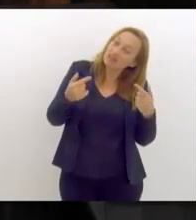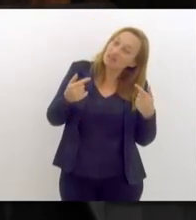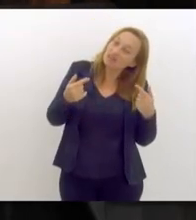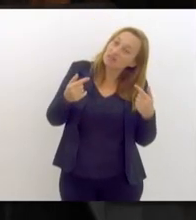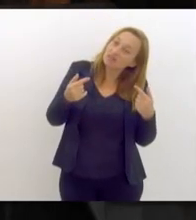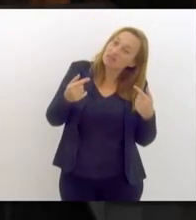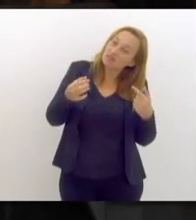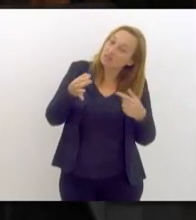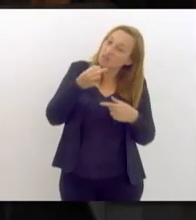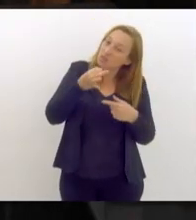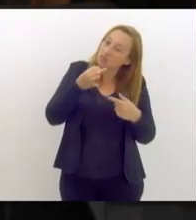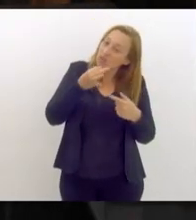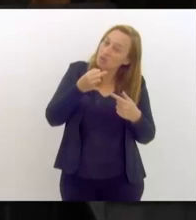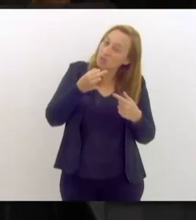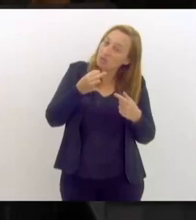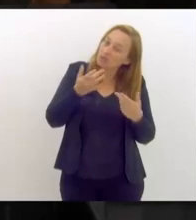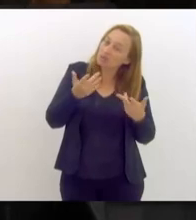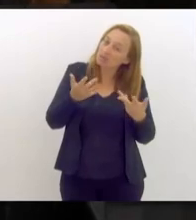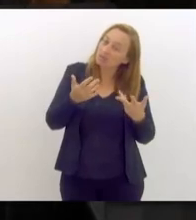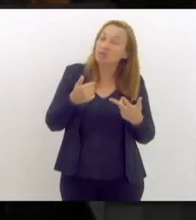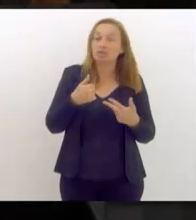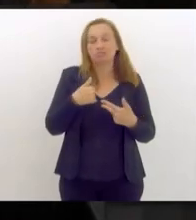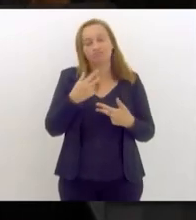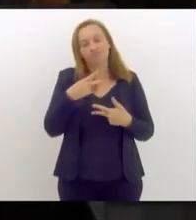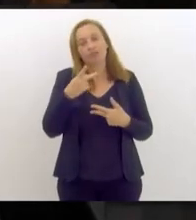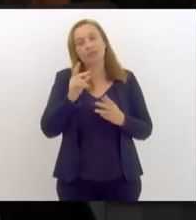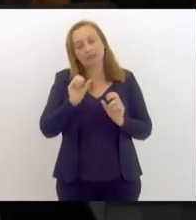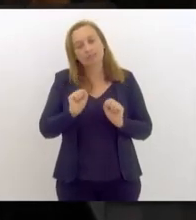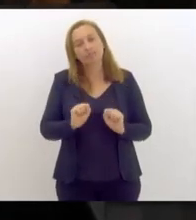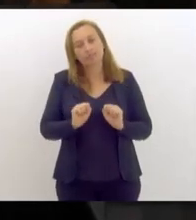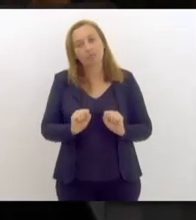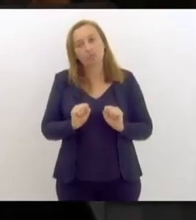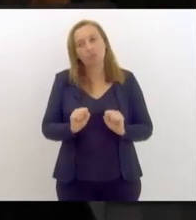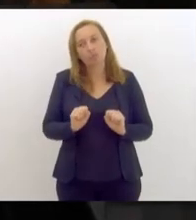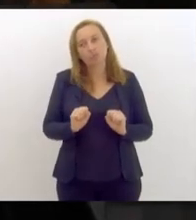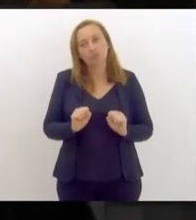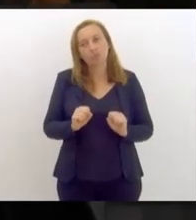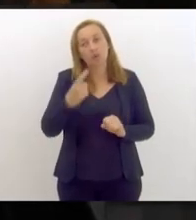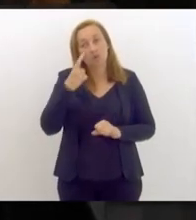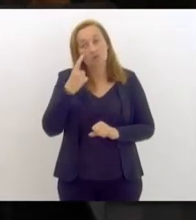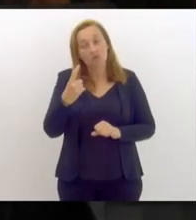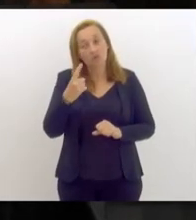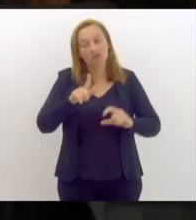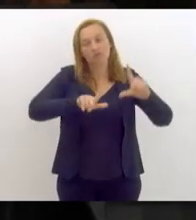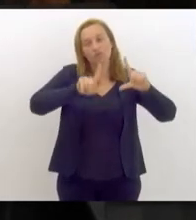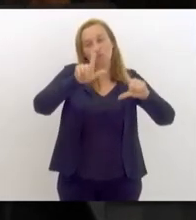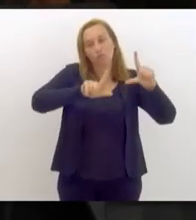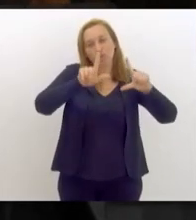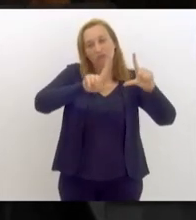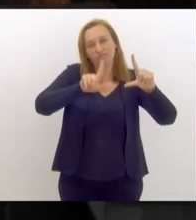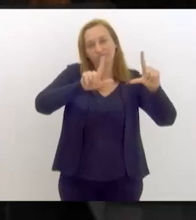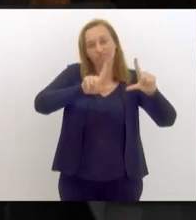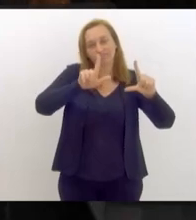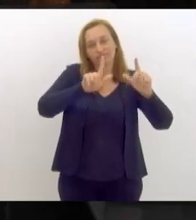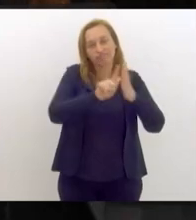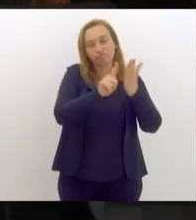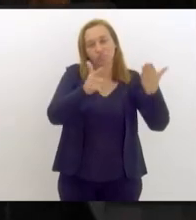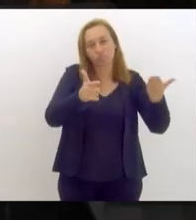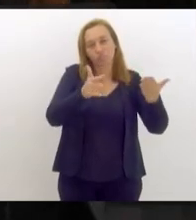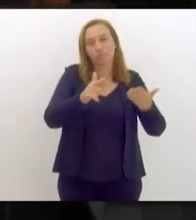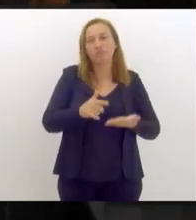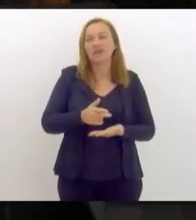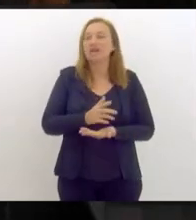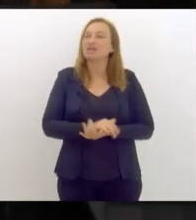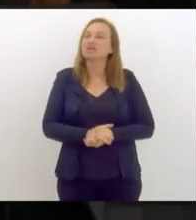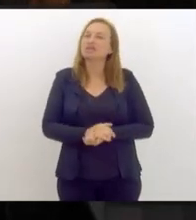eu confesso que eu sempre que posso eu procuro ver os telejornais E